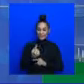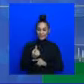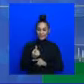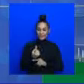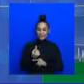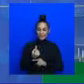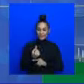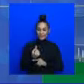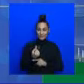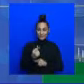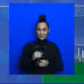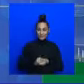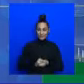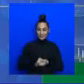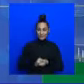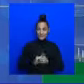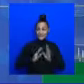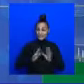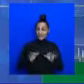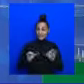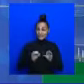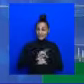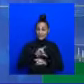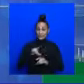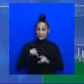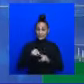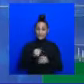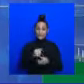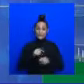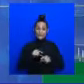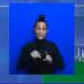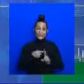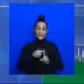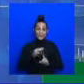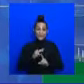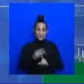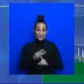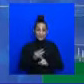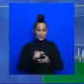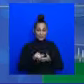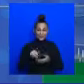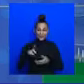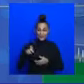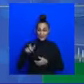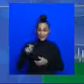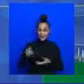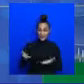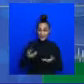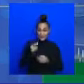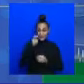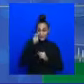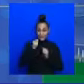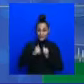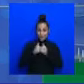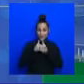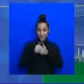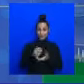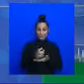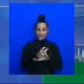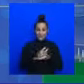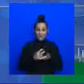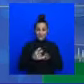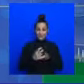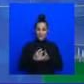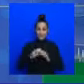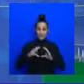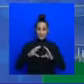número 71 já foram realizados os sorteios da mais milionária da mega-sena agora você conferindo o sorteio da Quina